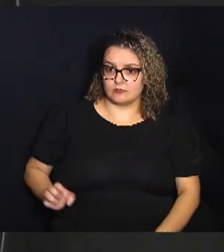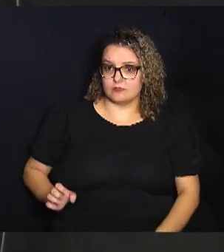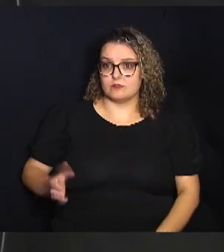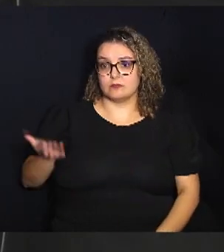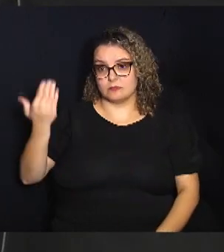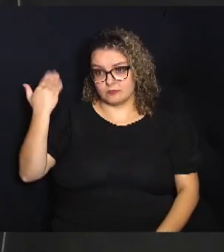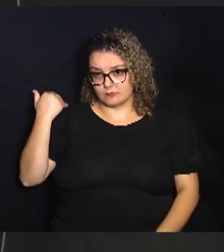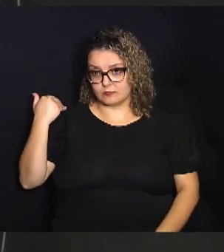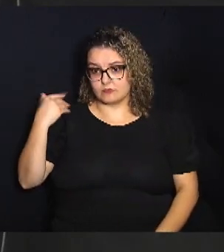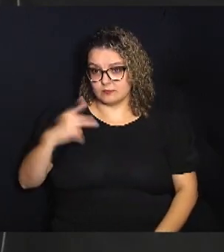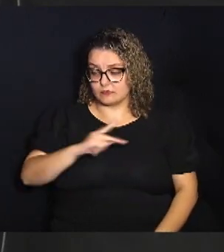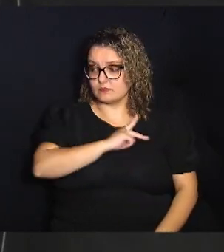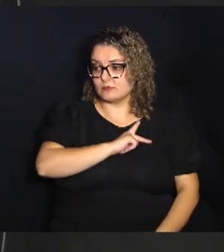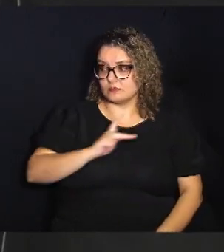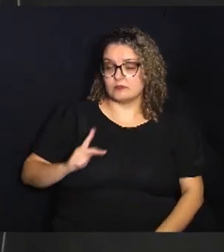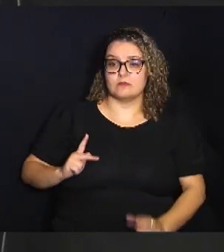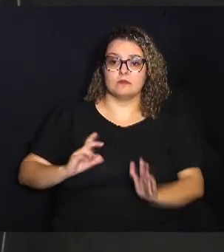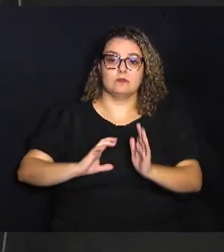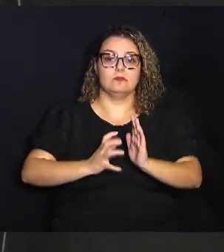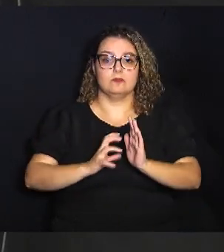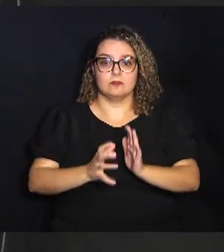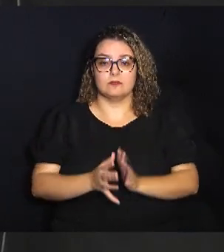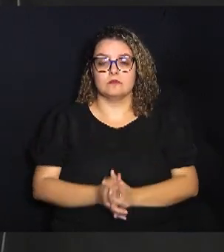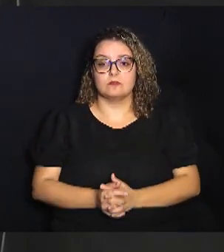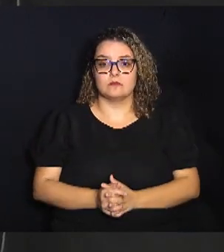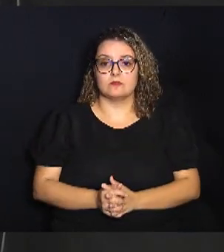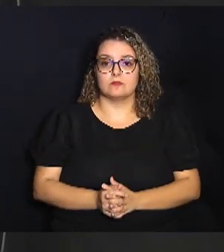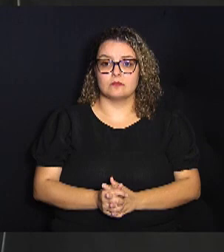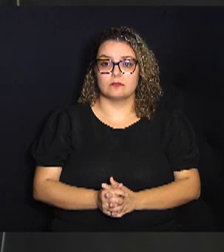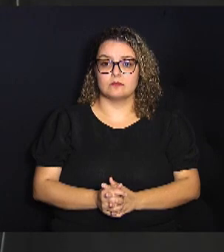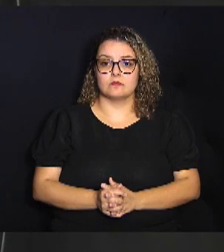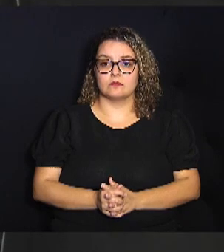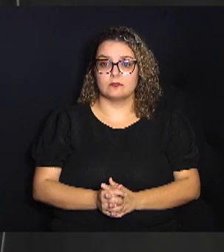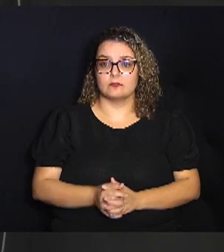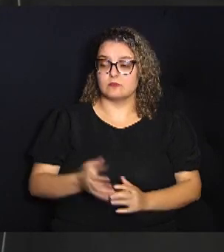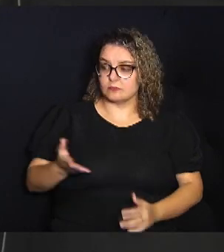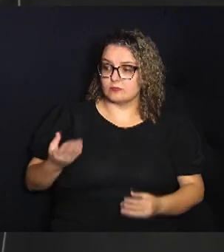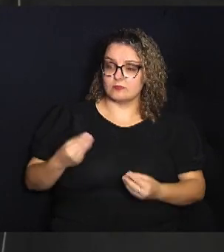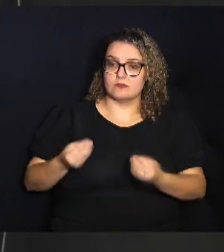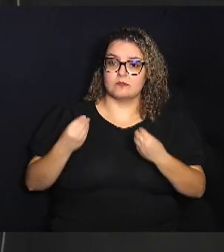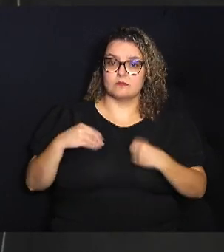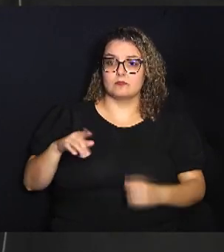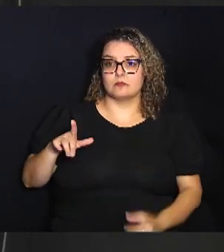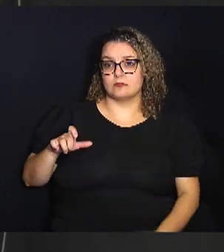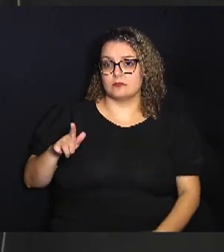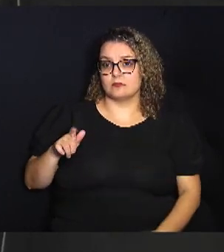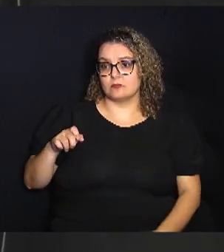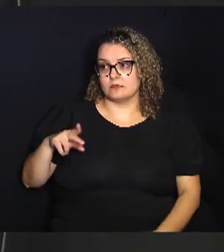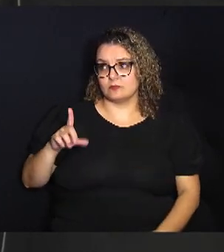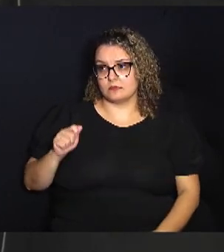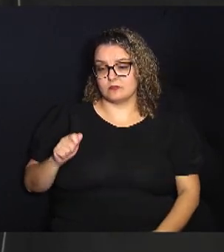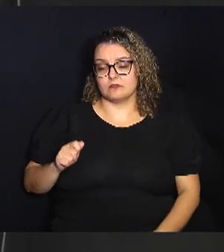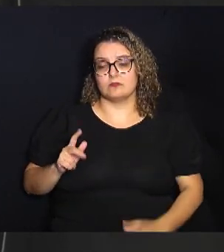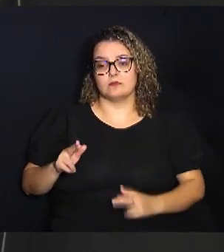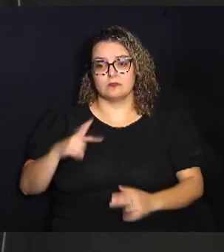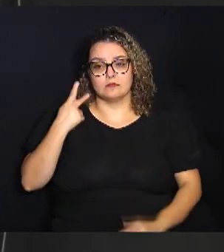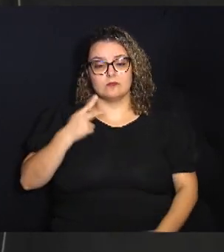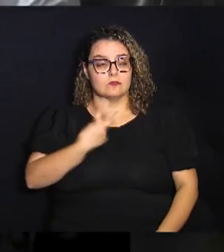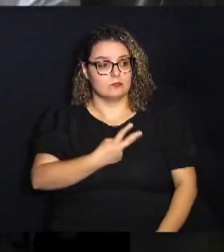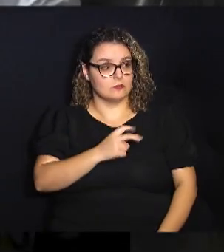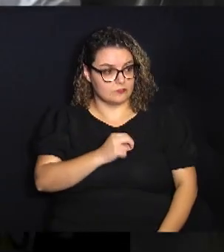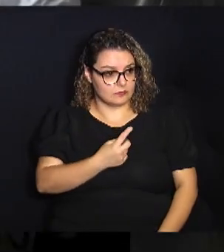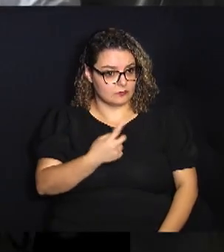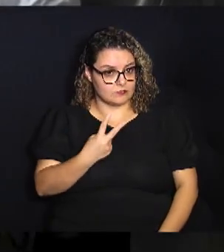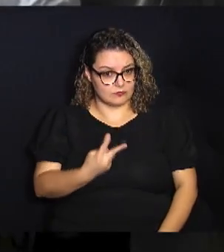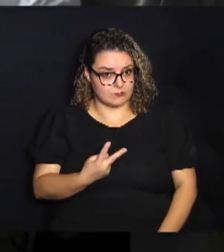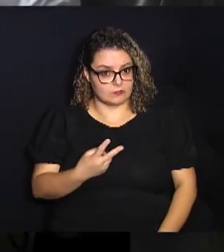época ele era presidente do partido. Sim. E aonde ele me deu a legenda como vereador. Tá, em 2012, então, o